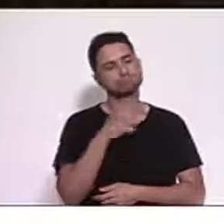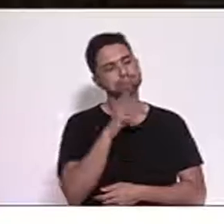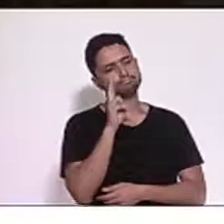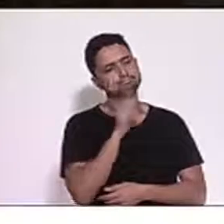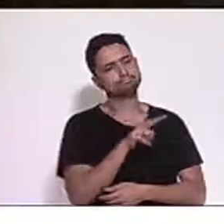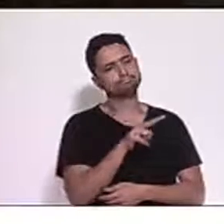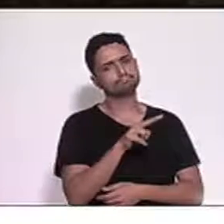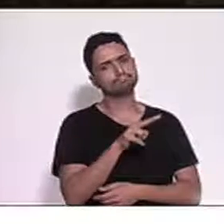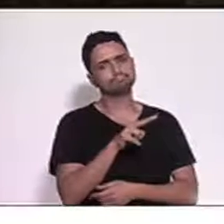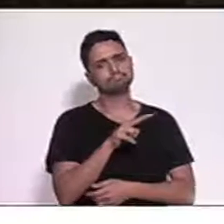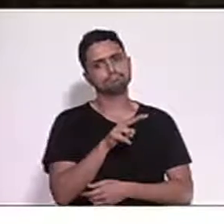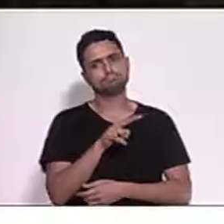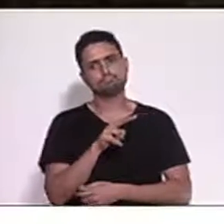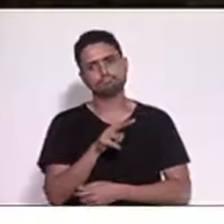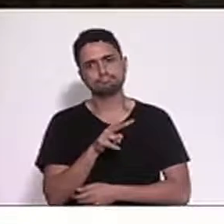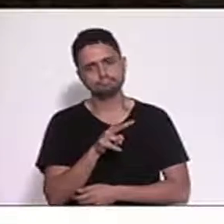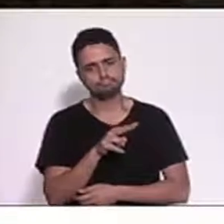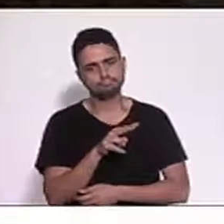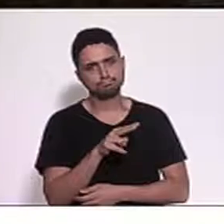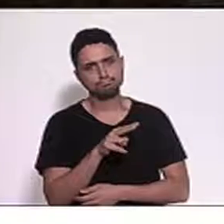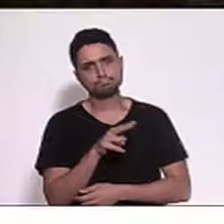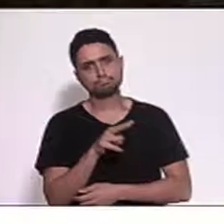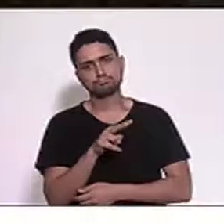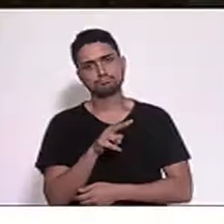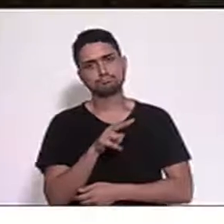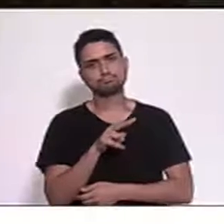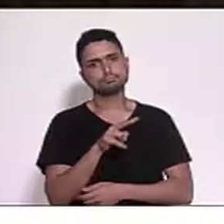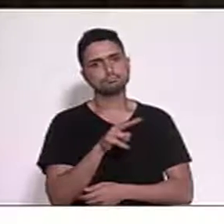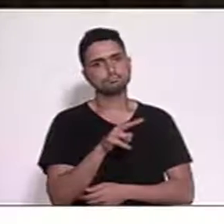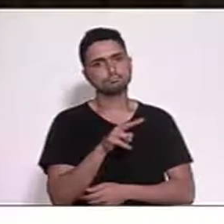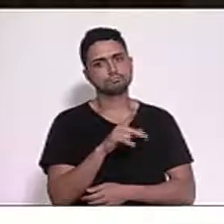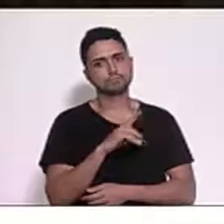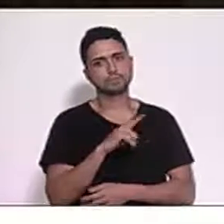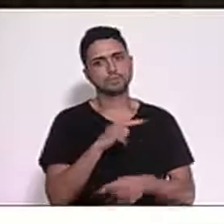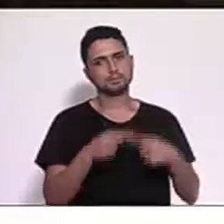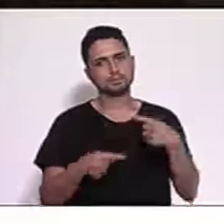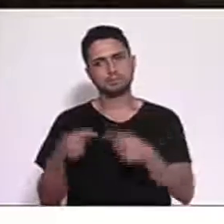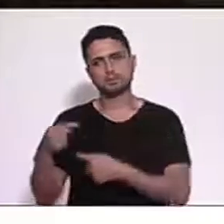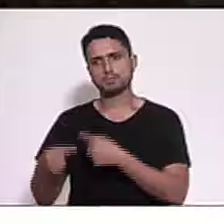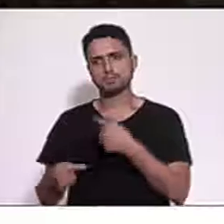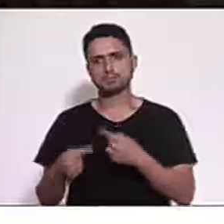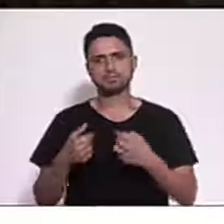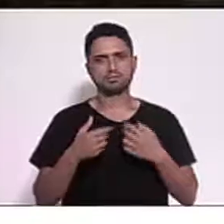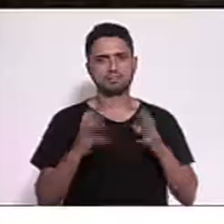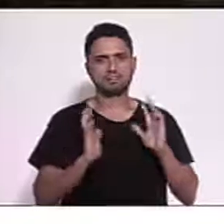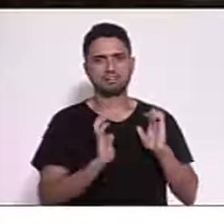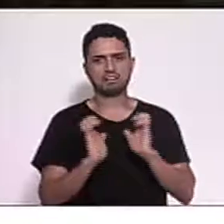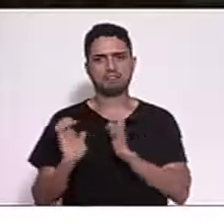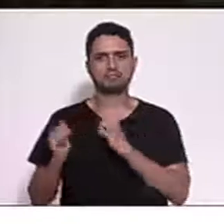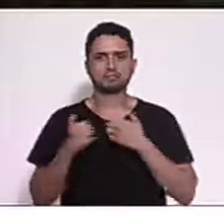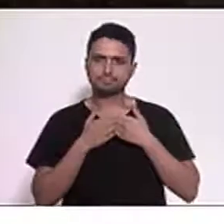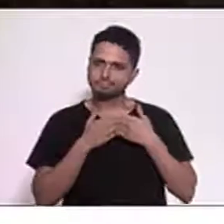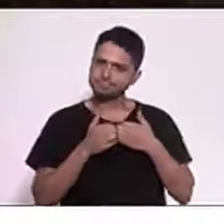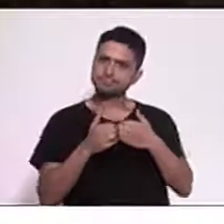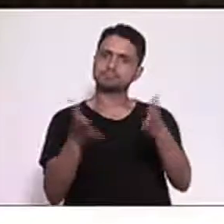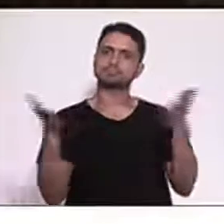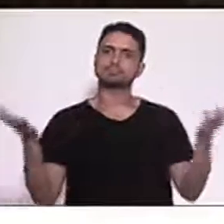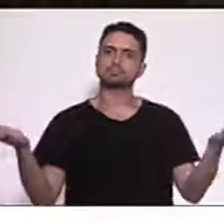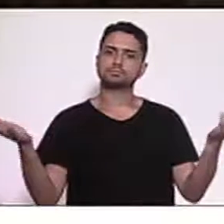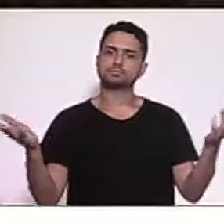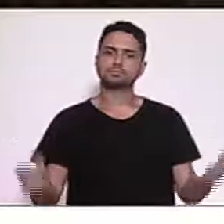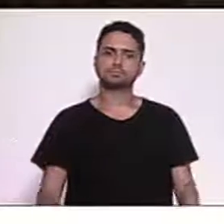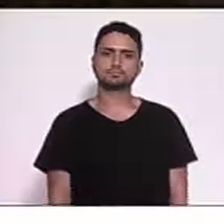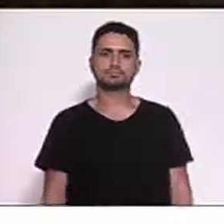vendo avançar os despropósitos colocados no dia a dia